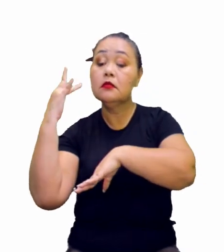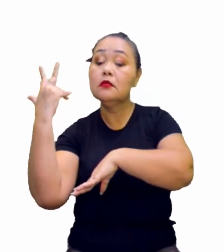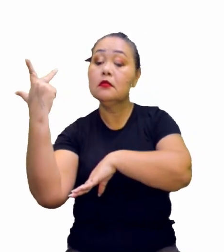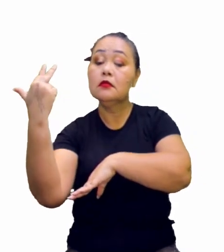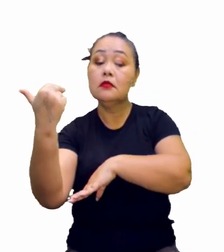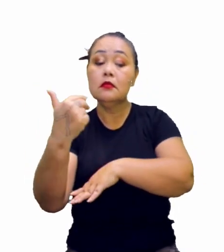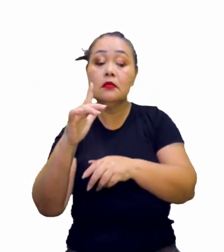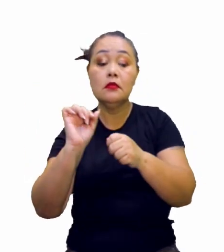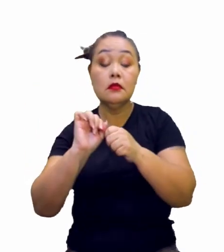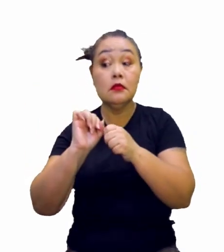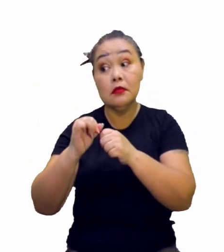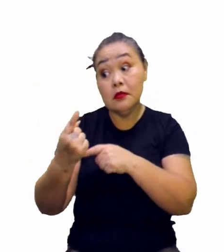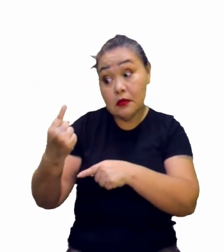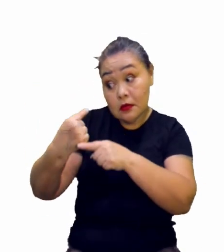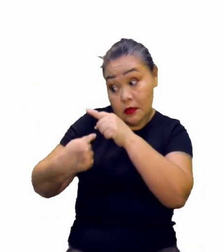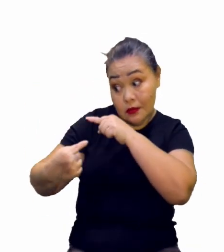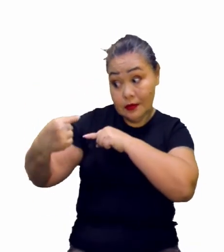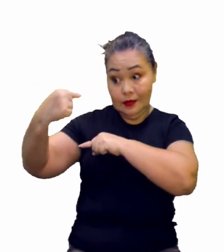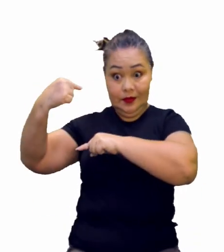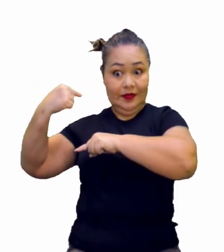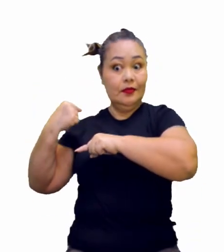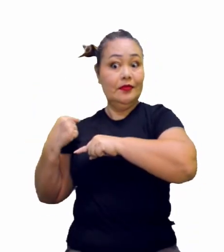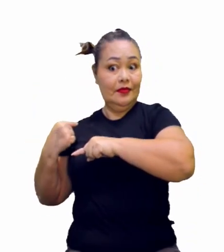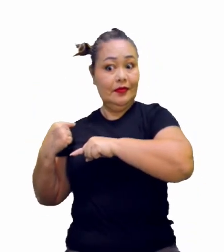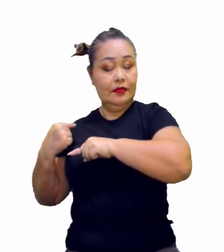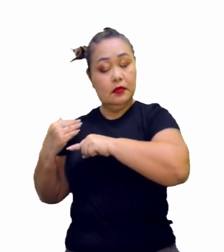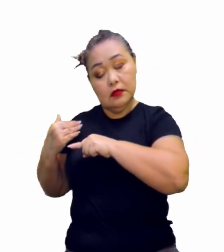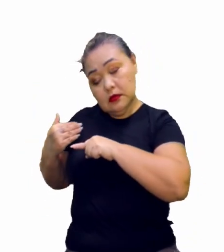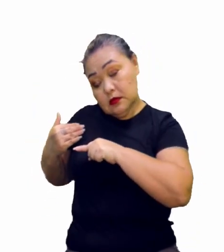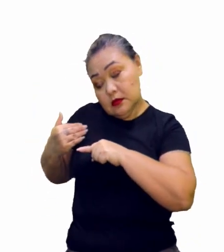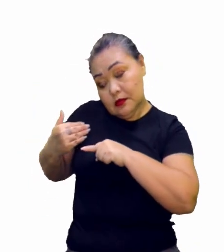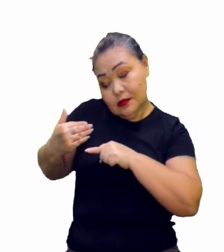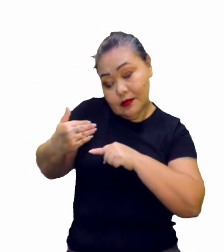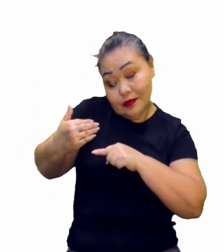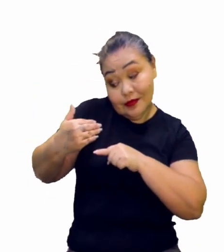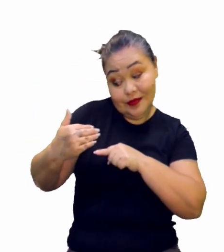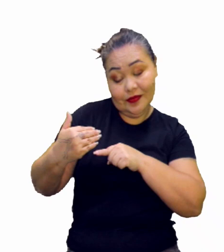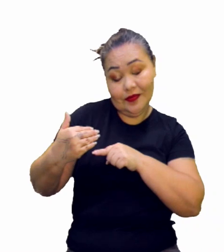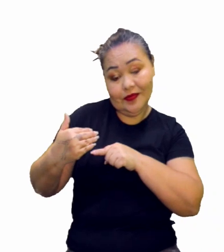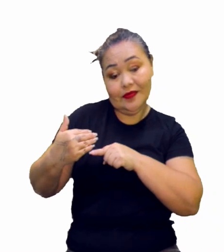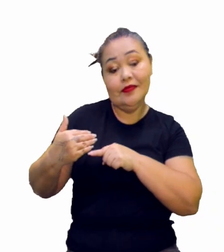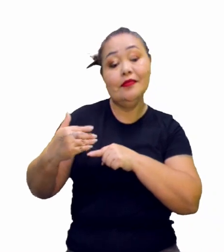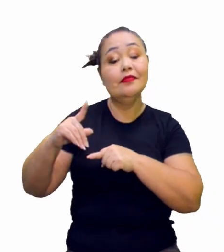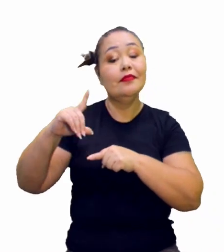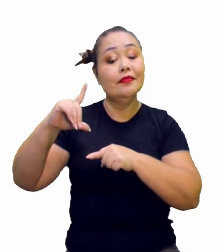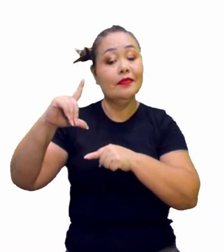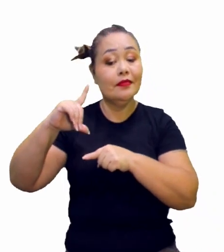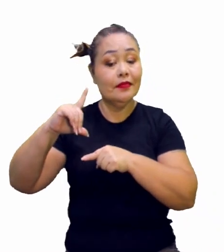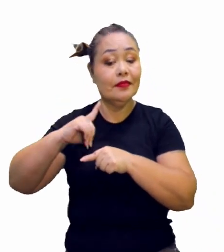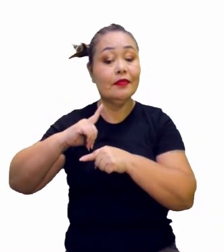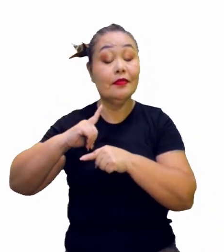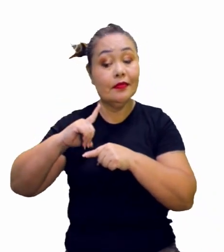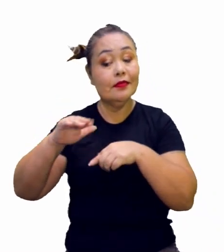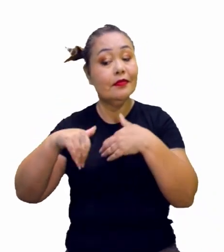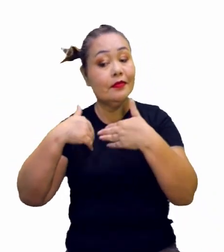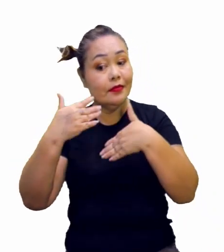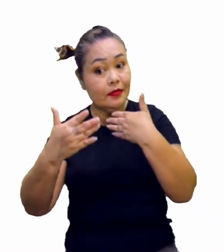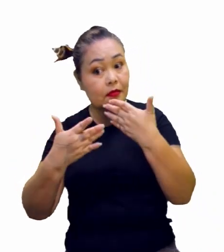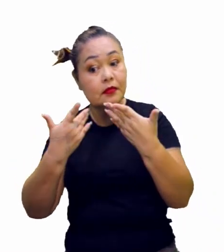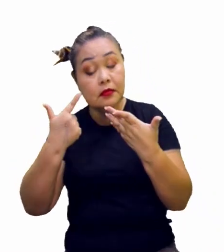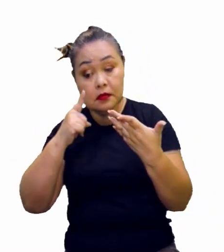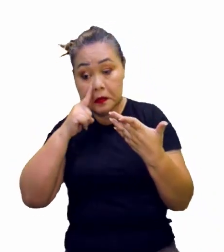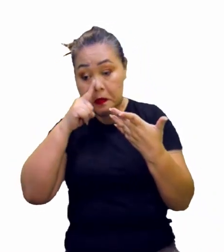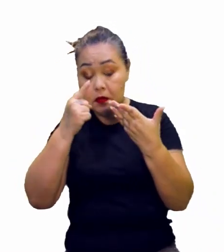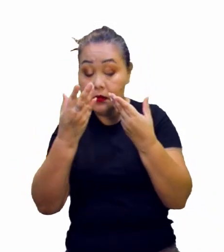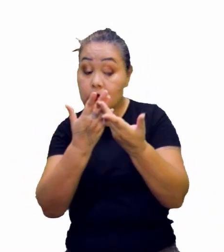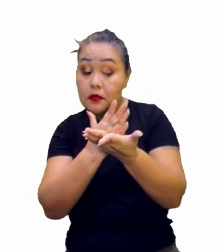natural original. O que significa que deve estar sendo o quê? Ameaçado. Então,